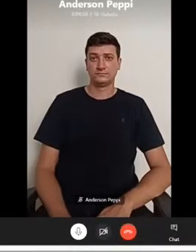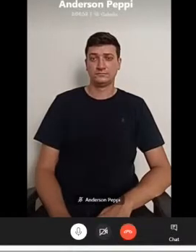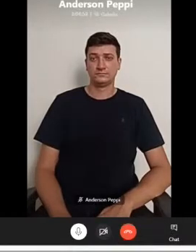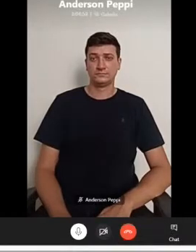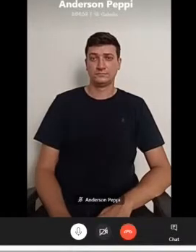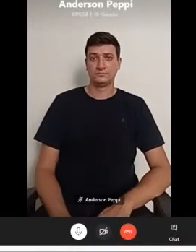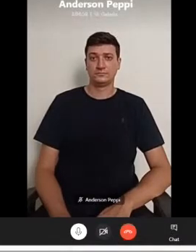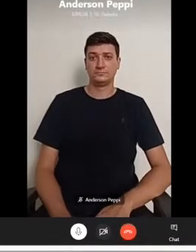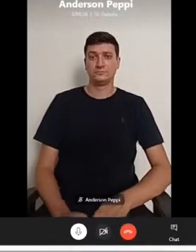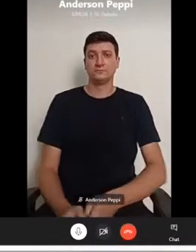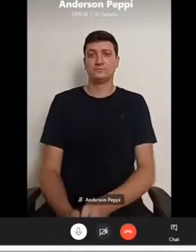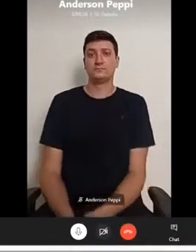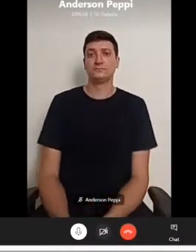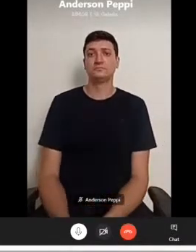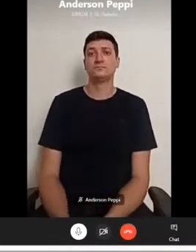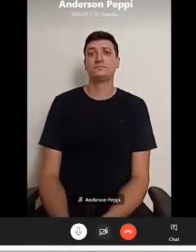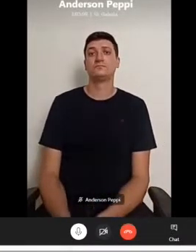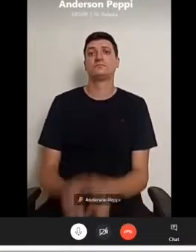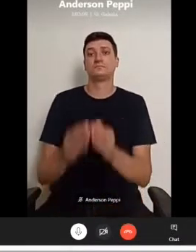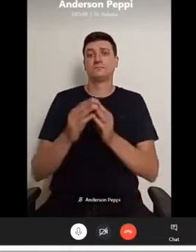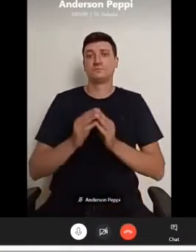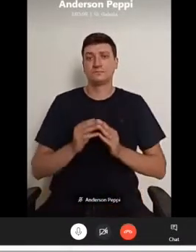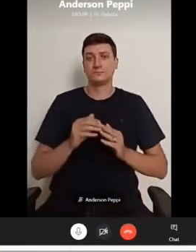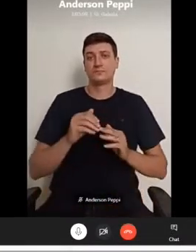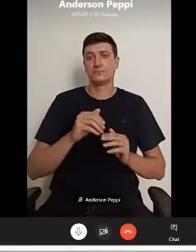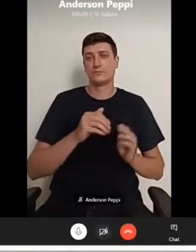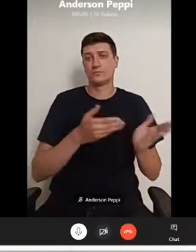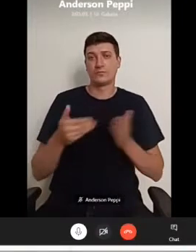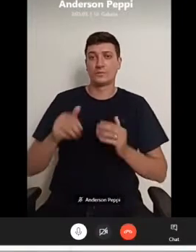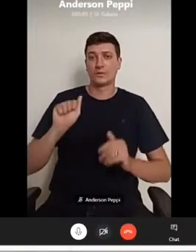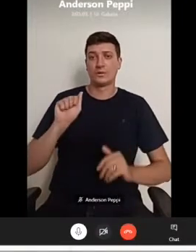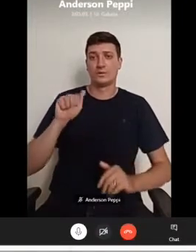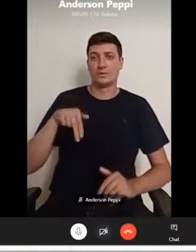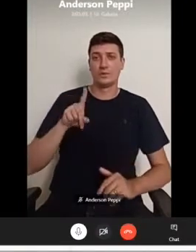André Rogério Barbosa.